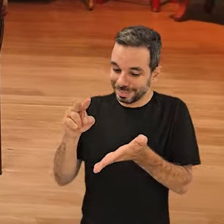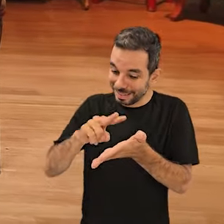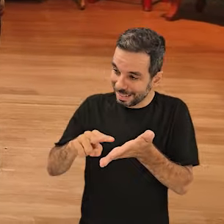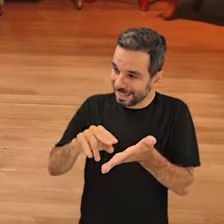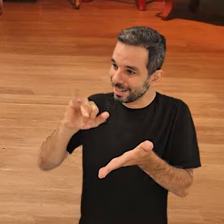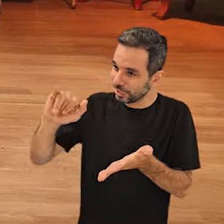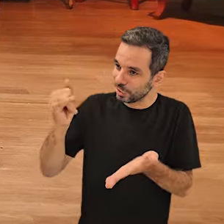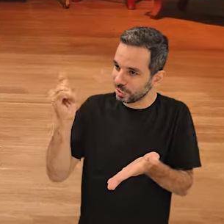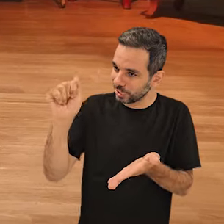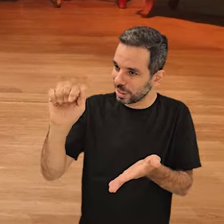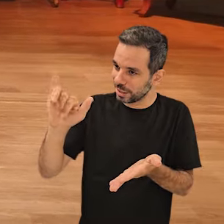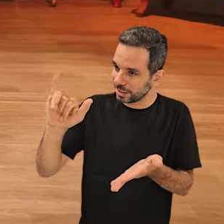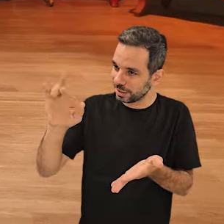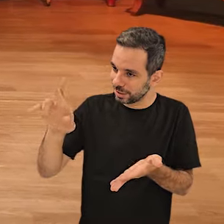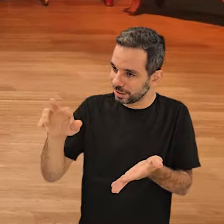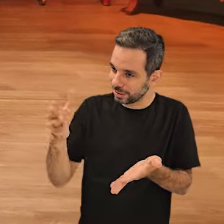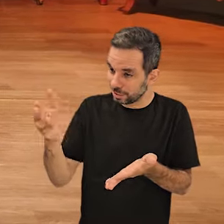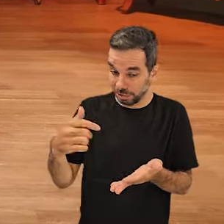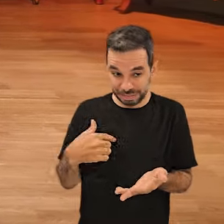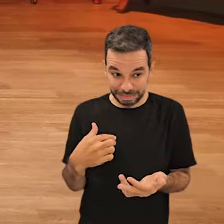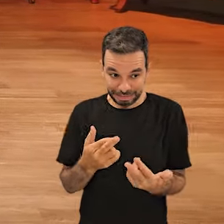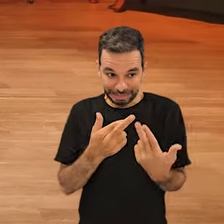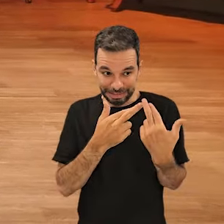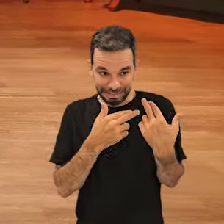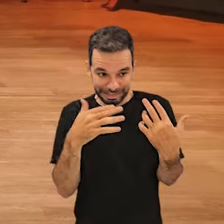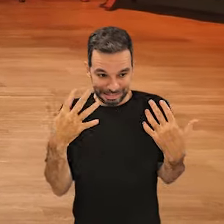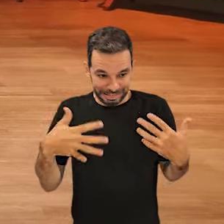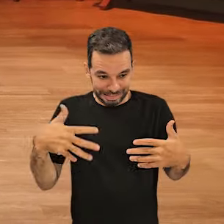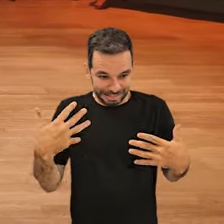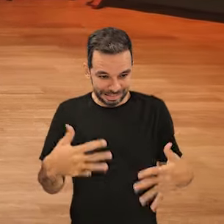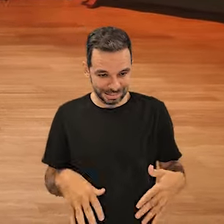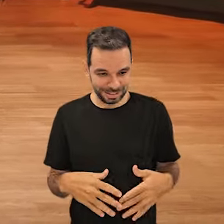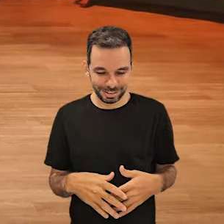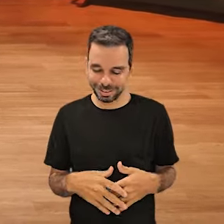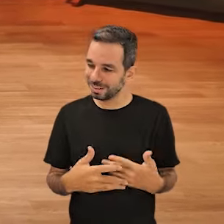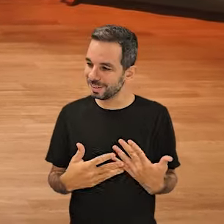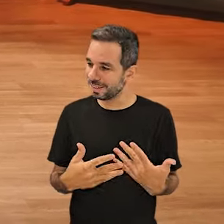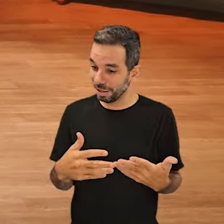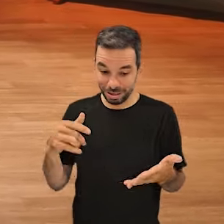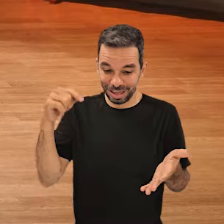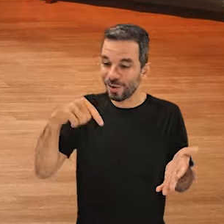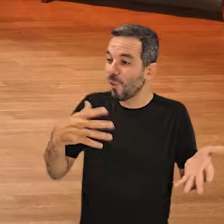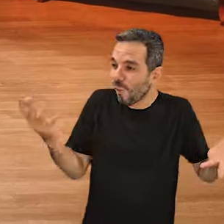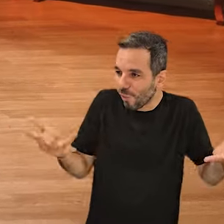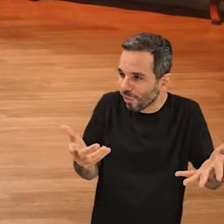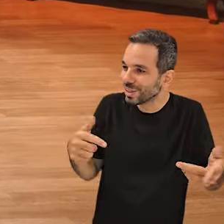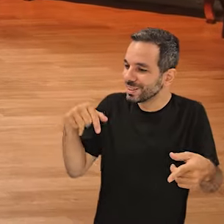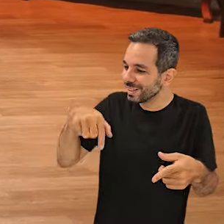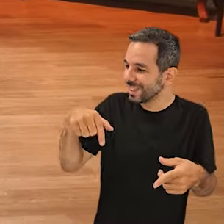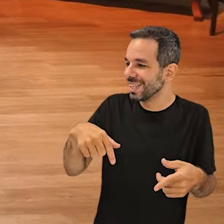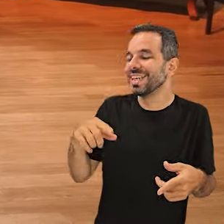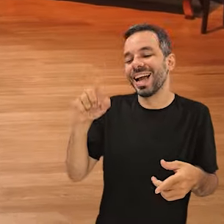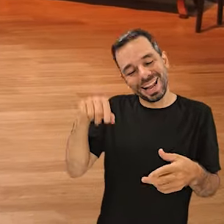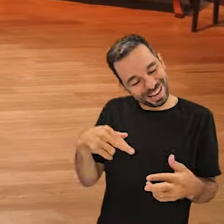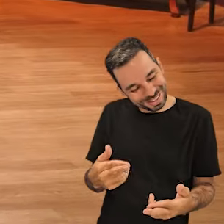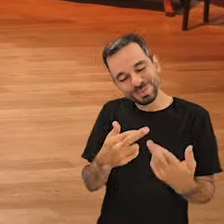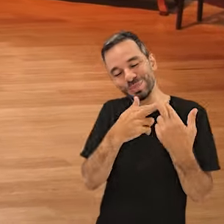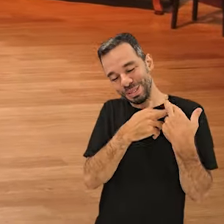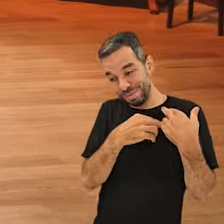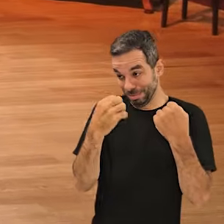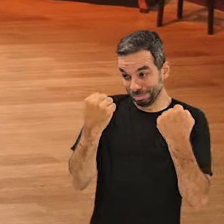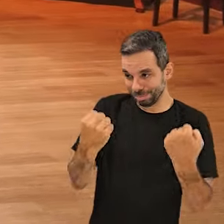Que responsabilidade, né, rapaz? Meu Deus do céu. Esse programa inteiro aqui hoje tá uma responsabilidade tá, muito grande, tá, né? Tá, não